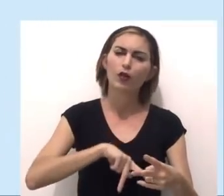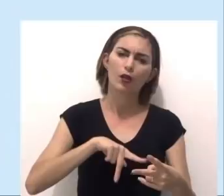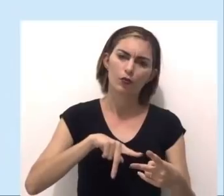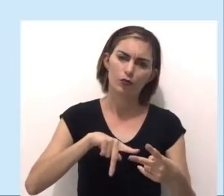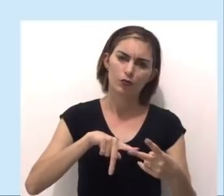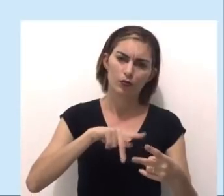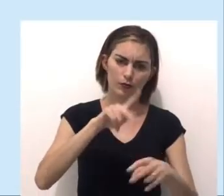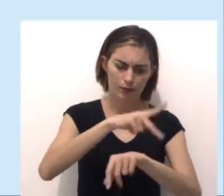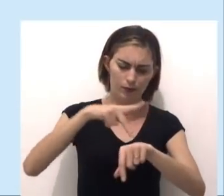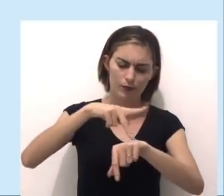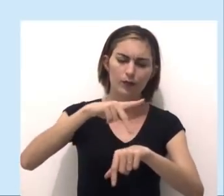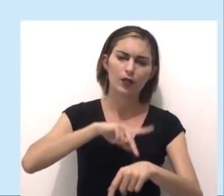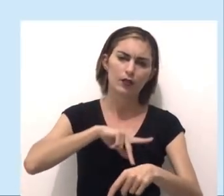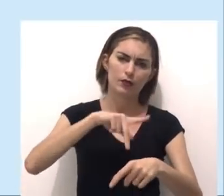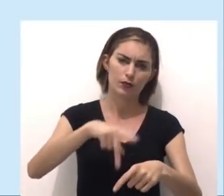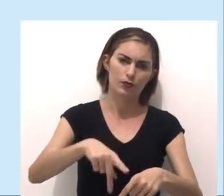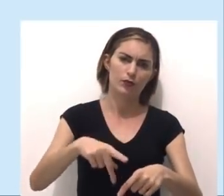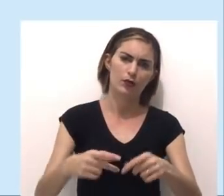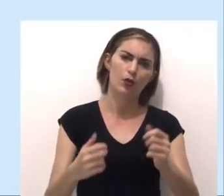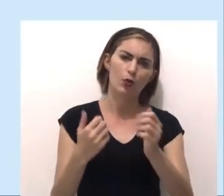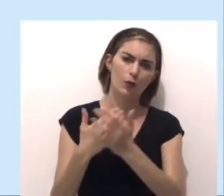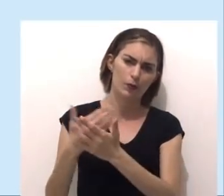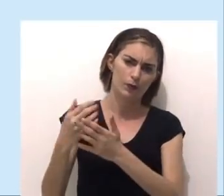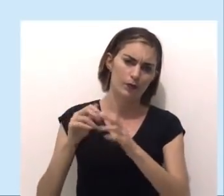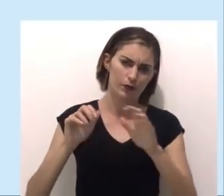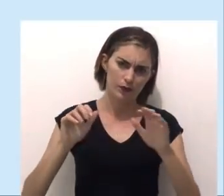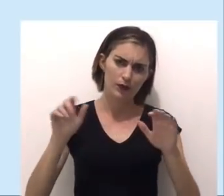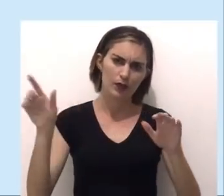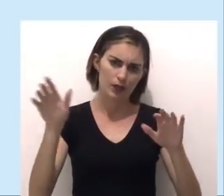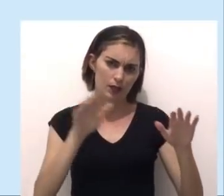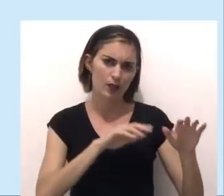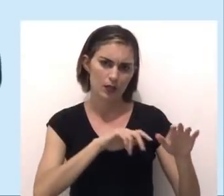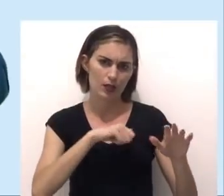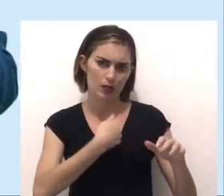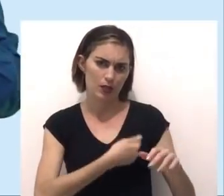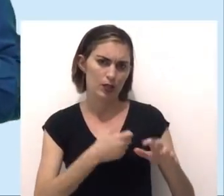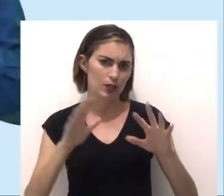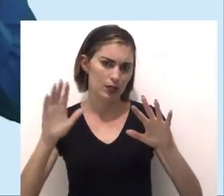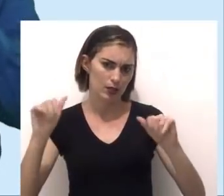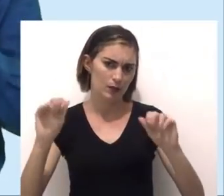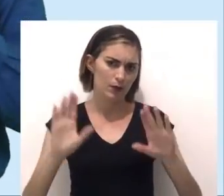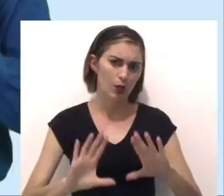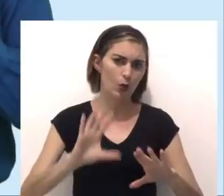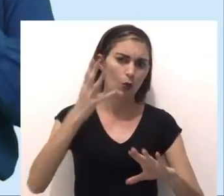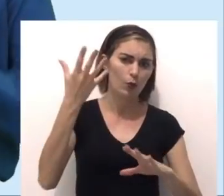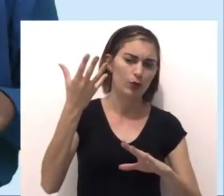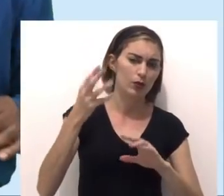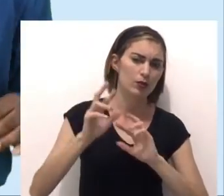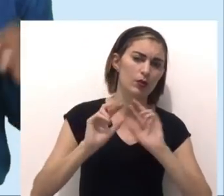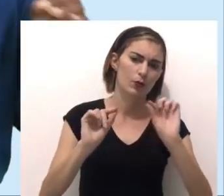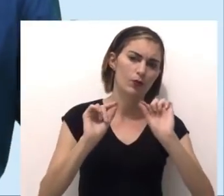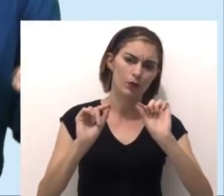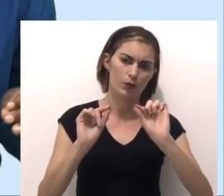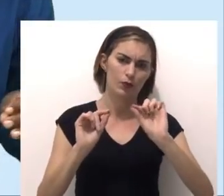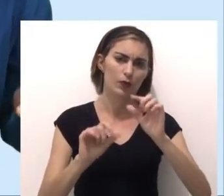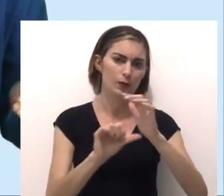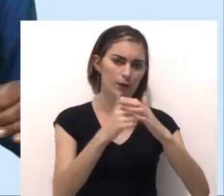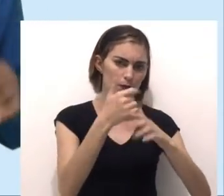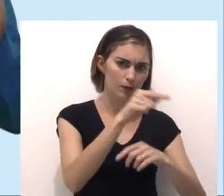Portugal ela vai acontecer, e da Espanha vai acontecer sob o ponto de vista,